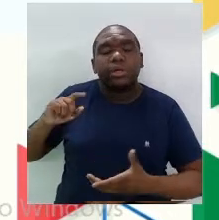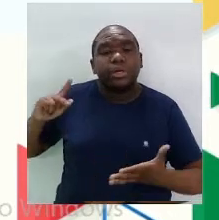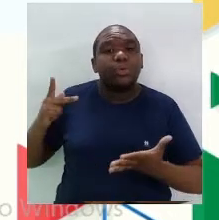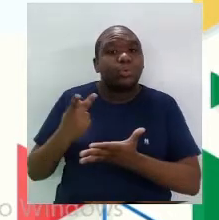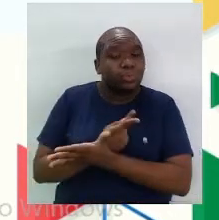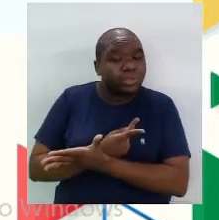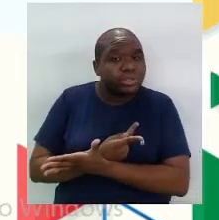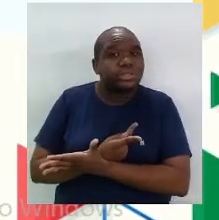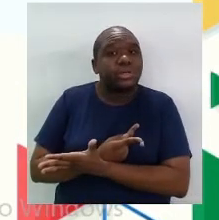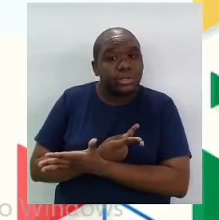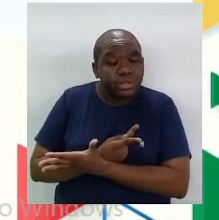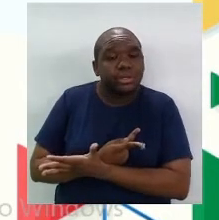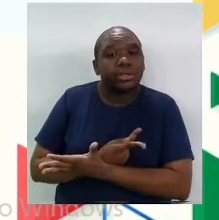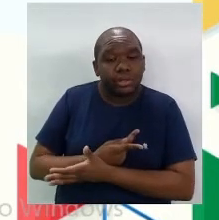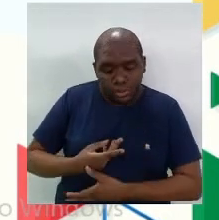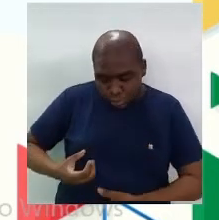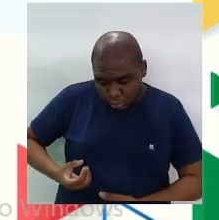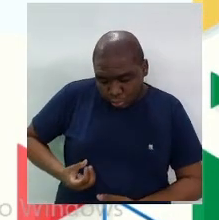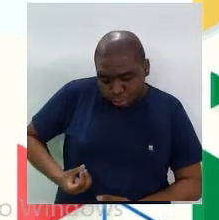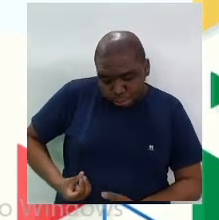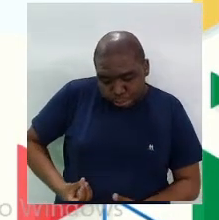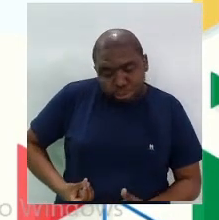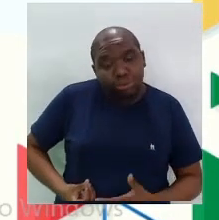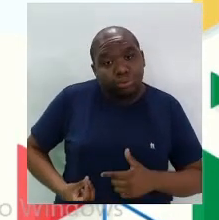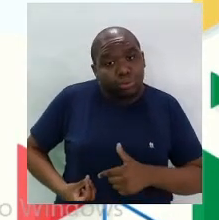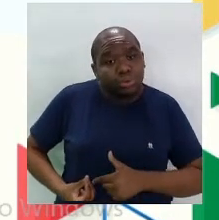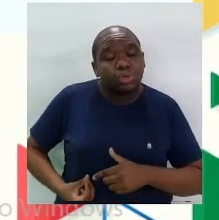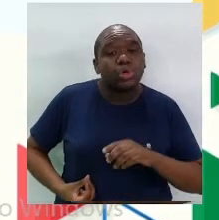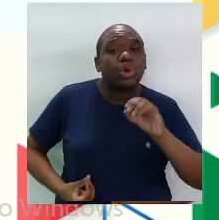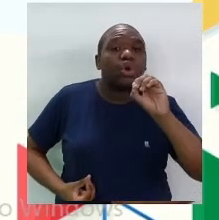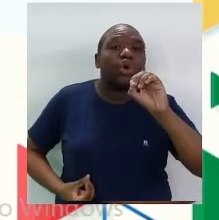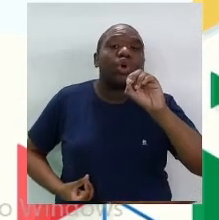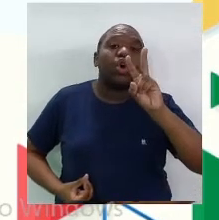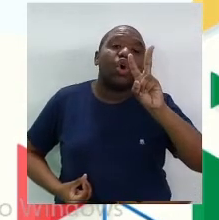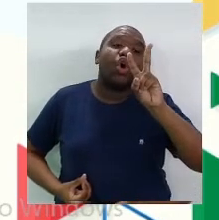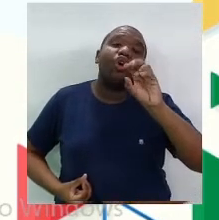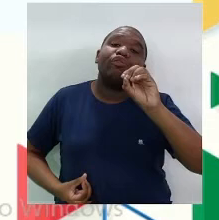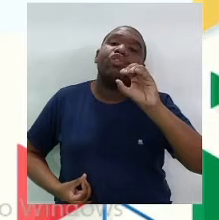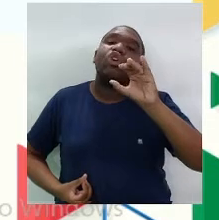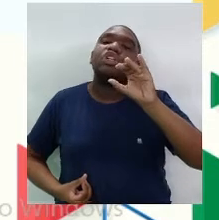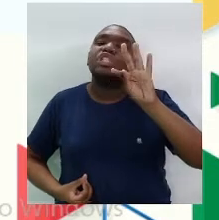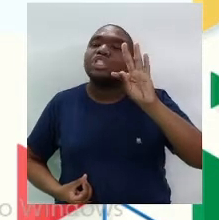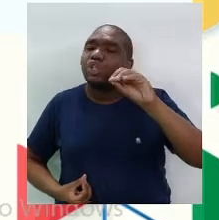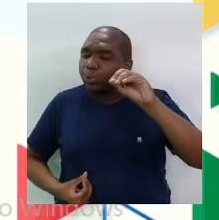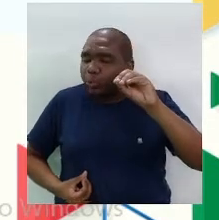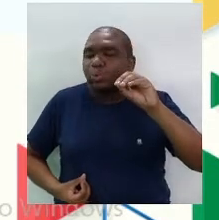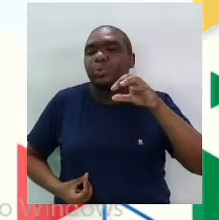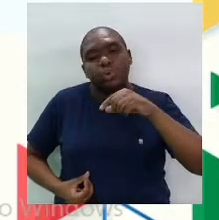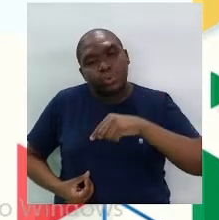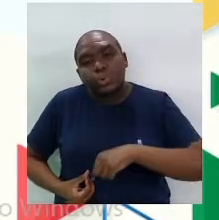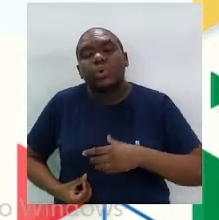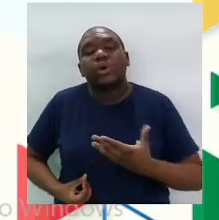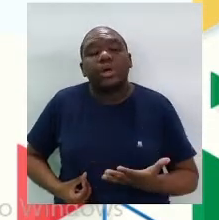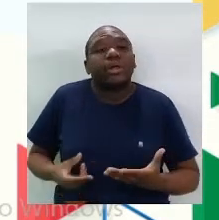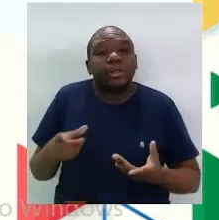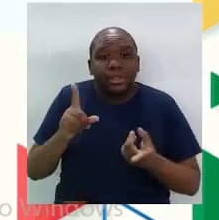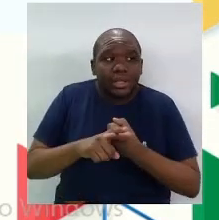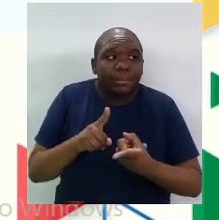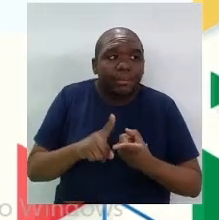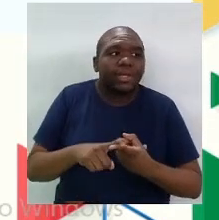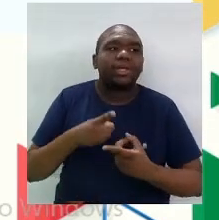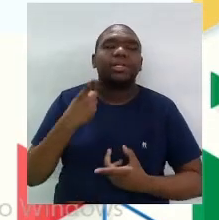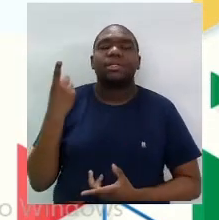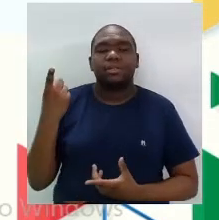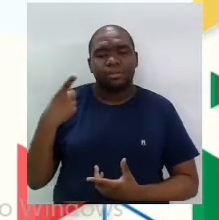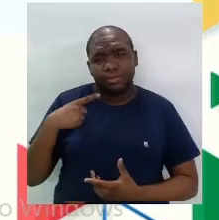vez, ele vai atuar produzindo gameta feminino, que a gente chama de ovócito secundário, e